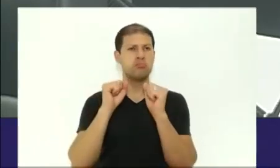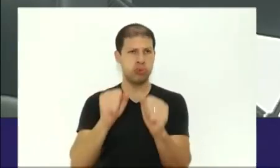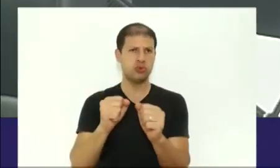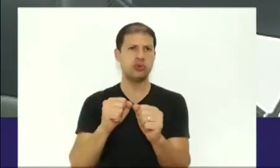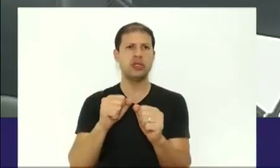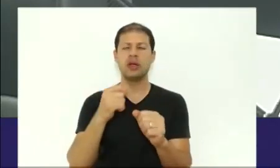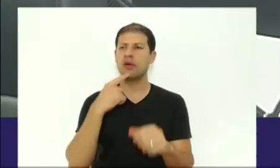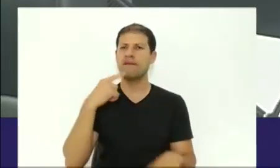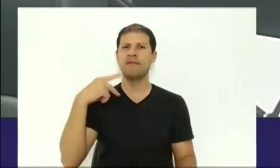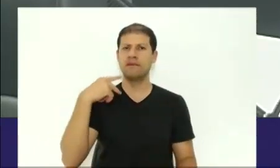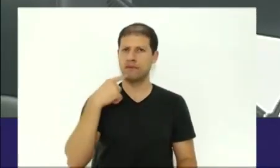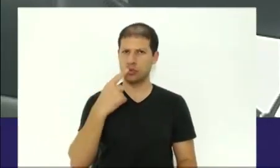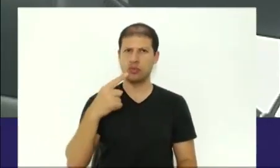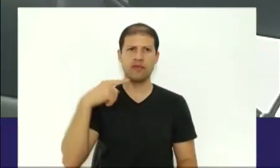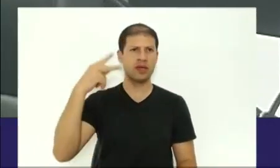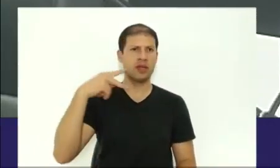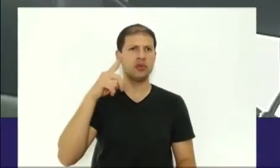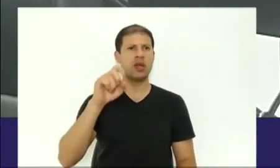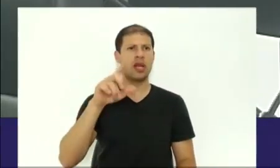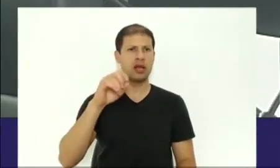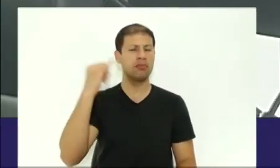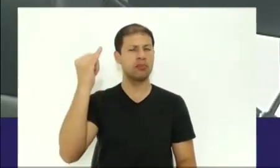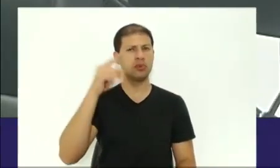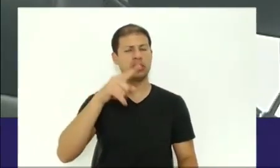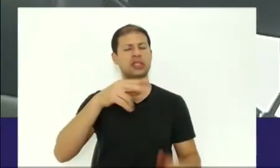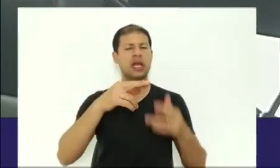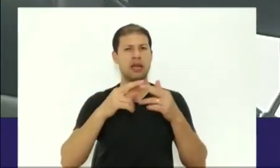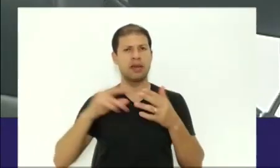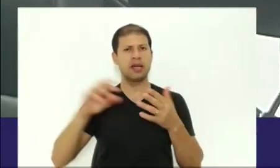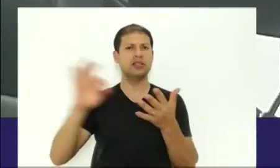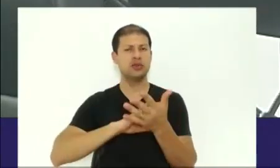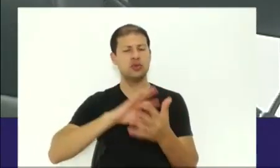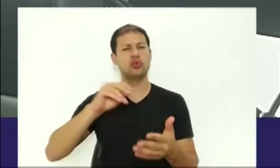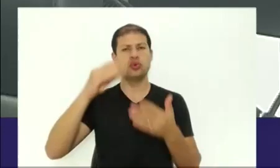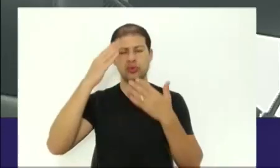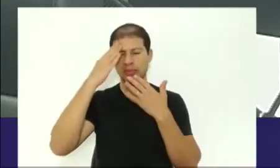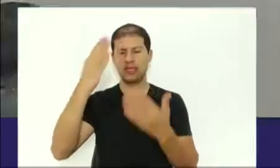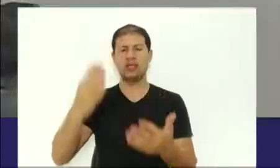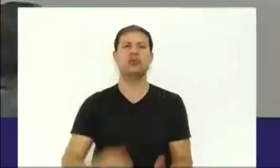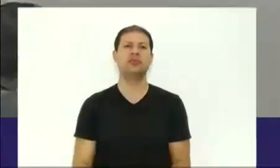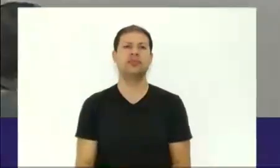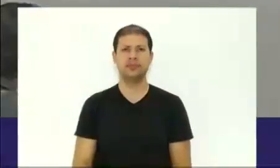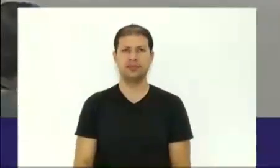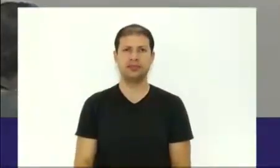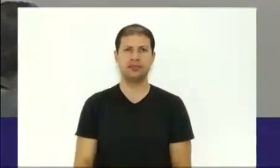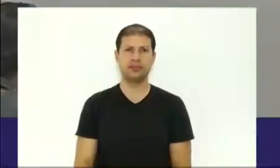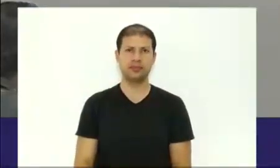é muito importante que esse requerimento saia com a assinatura de todos. Obrigado.